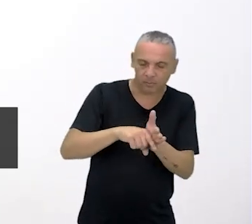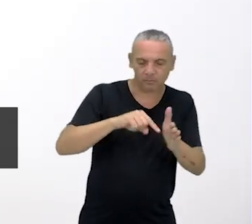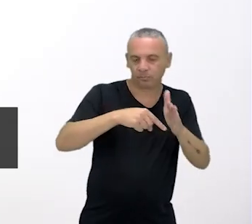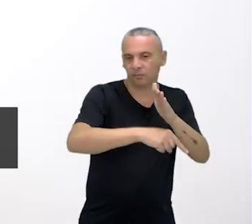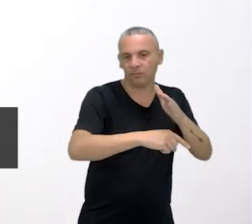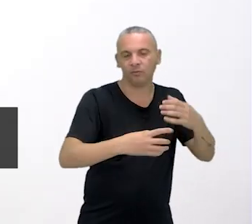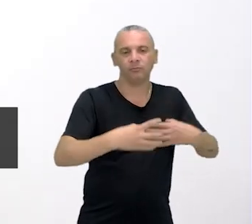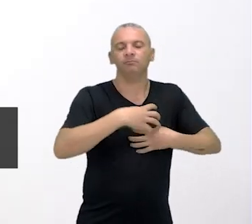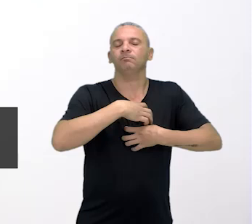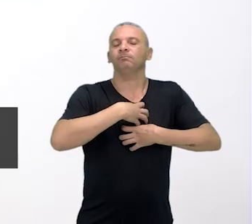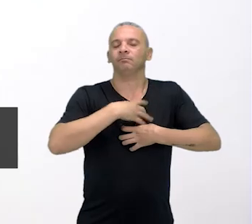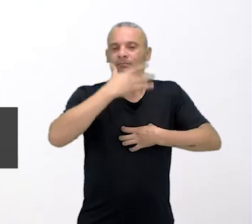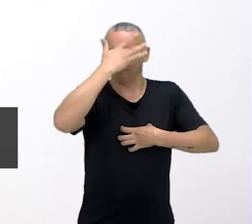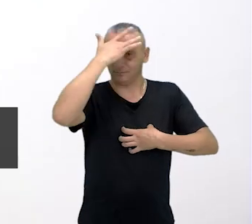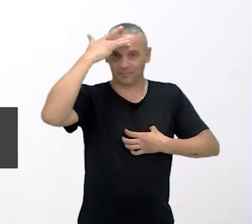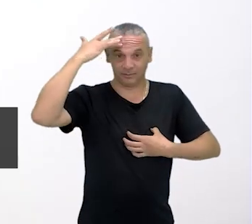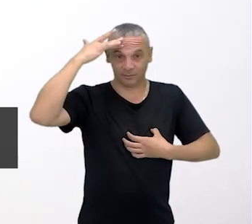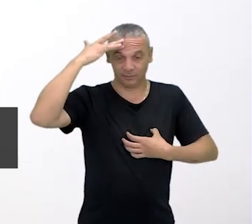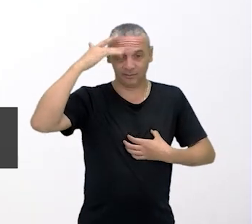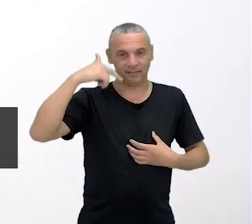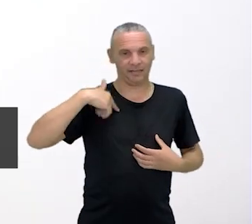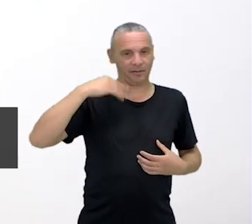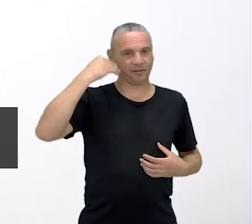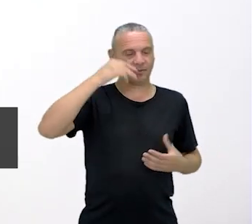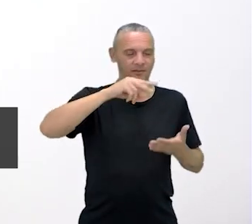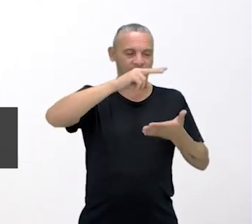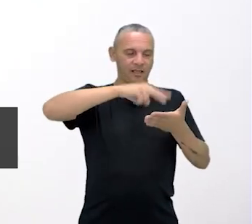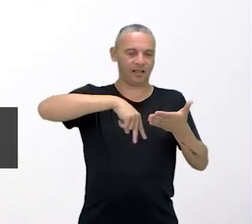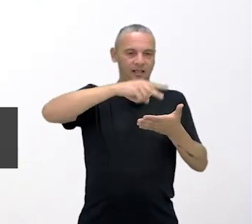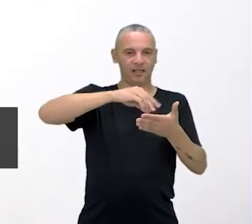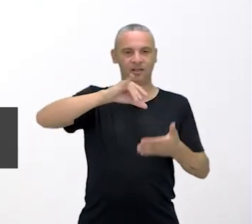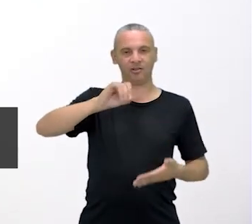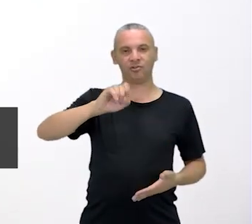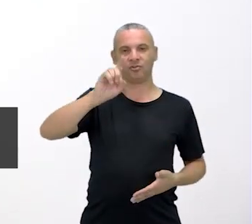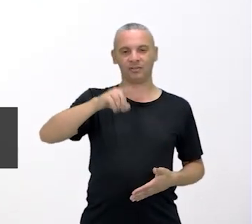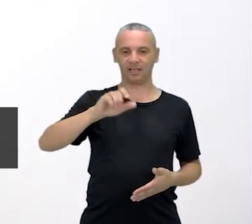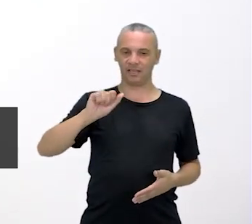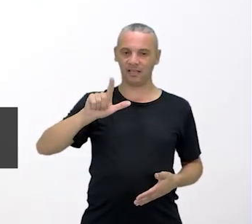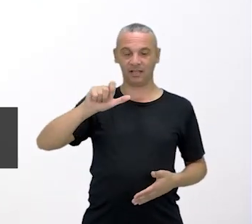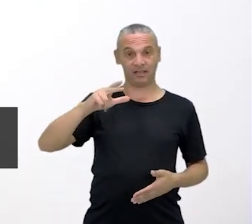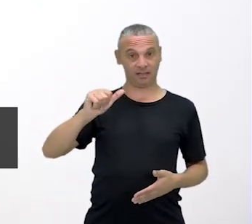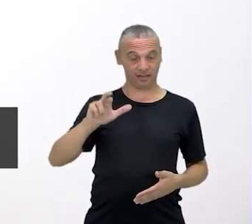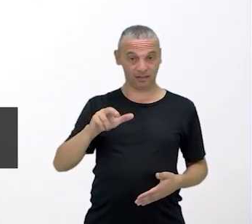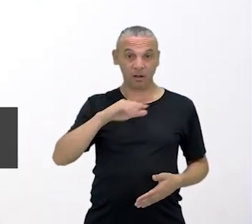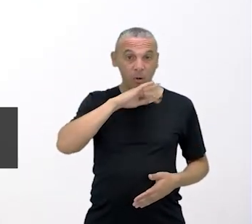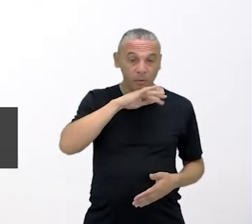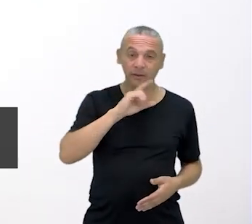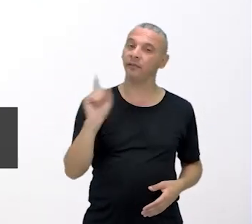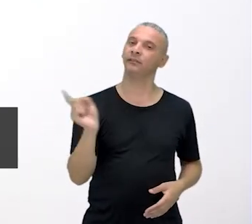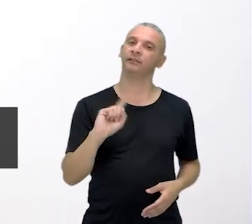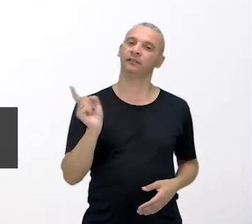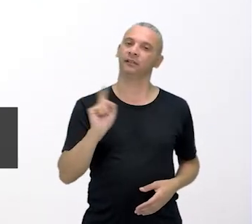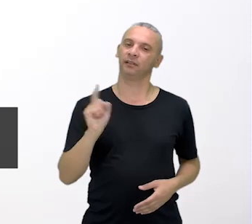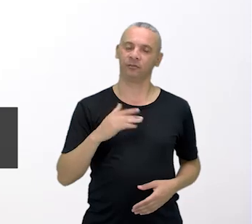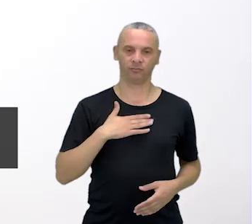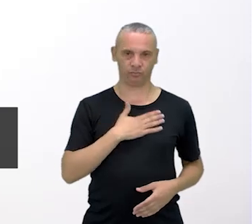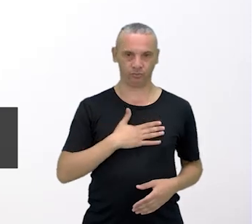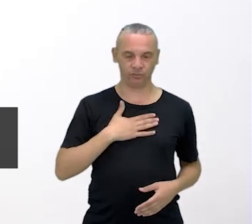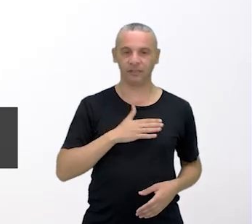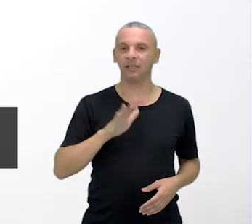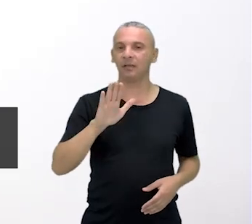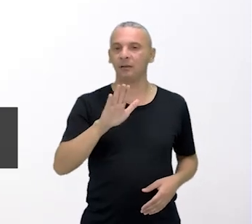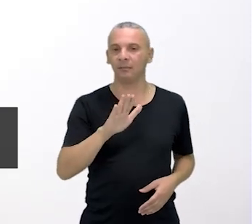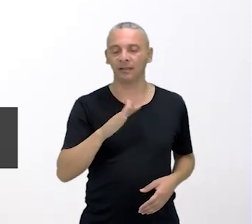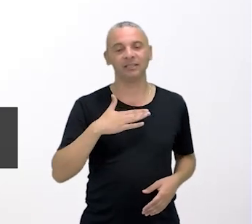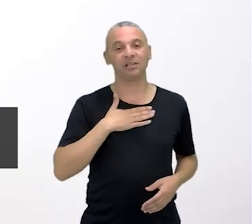humana, né? Então, eu acho que depois da experiência de reler José de Alencar, que não foi uma experiência ruim, né? Foi uma experiência interessante, mas eu